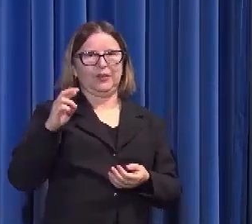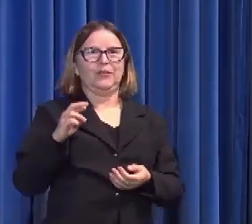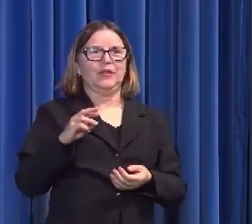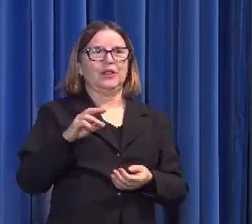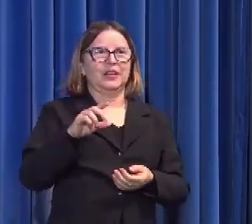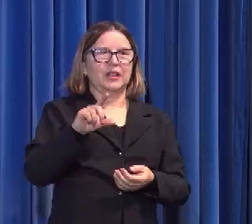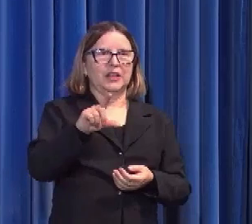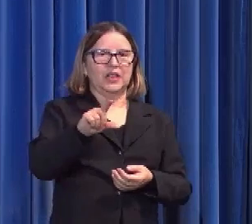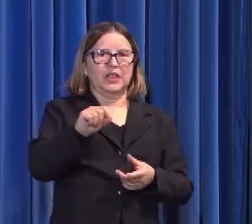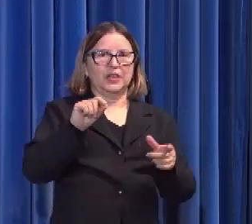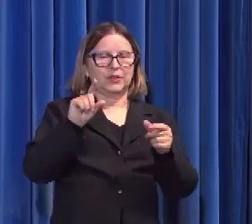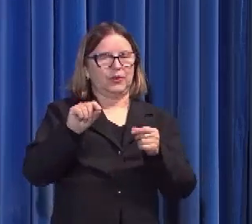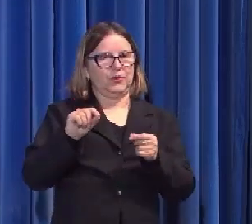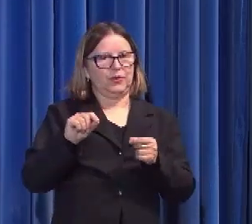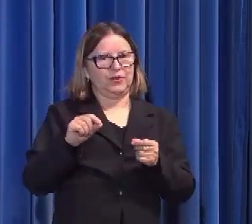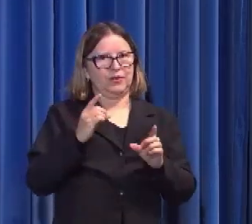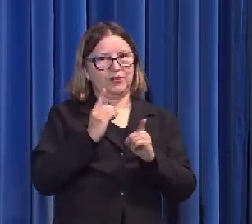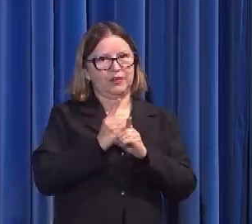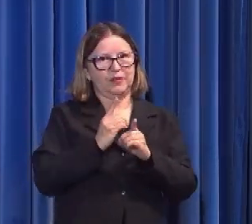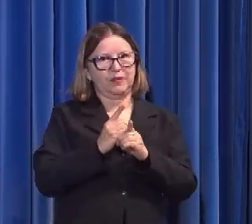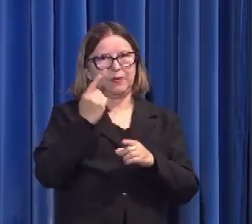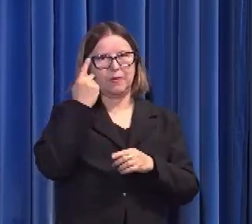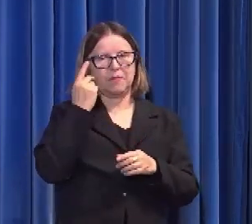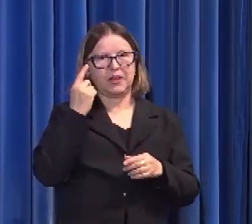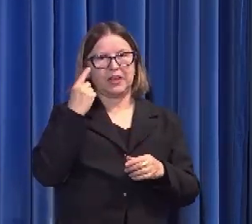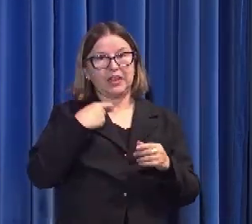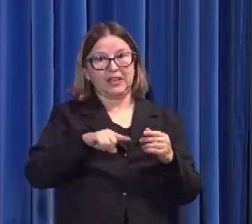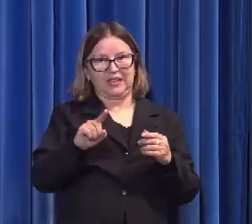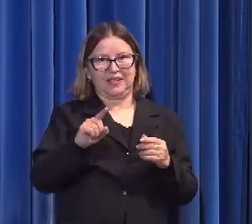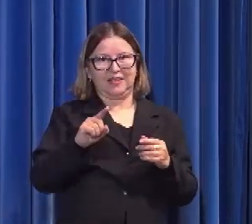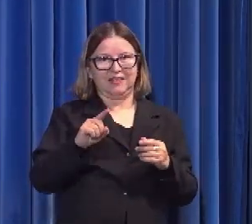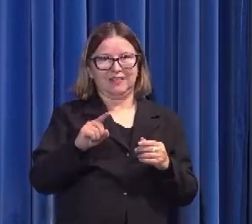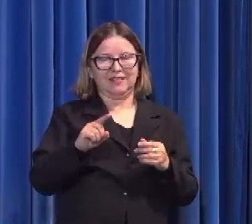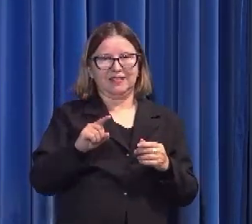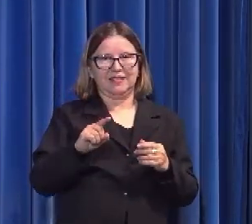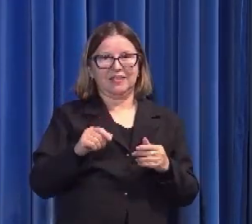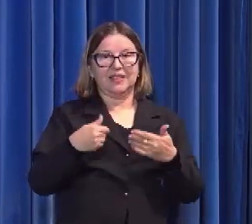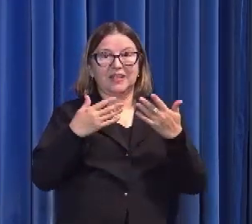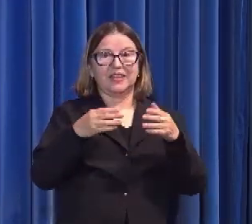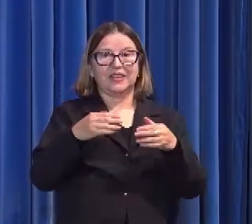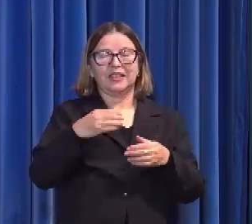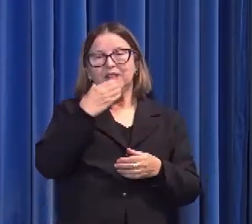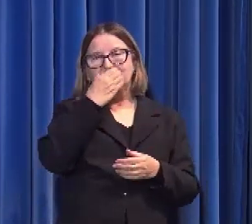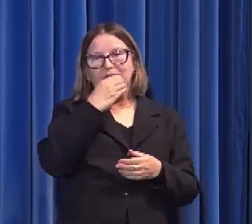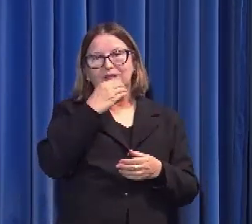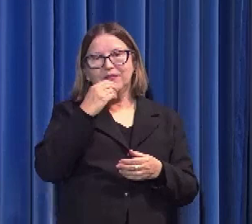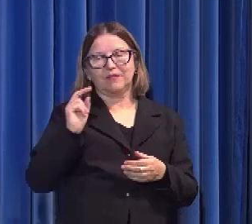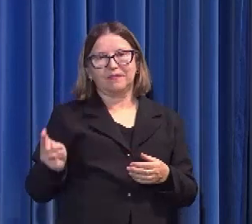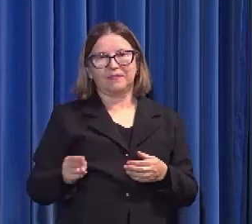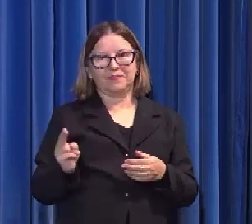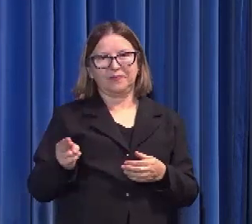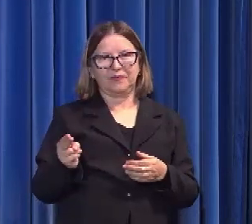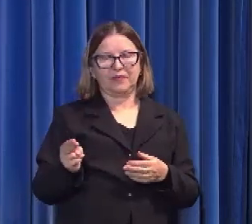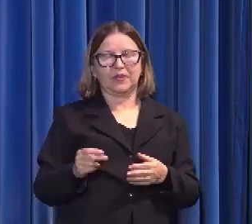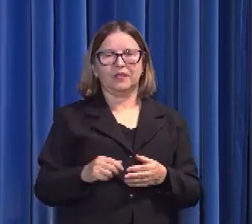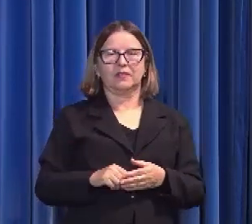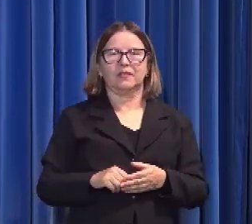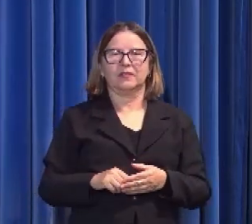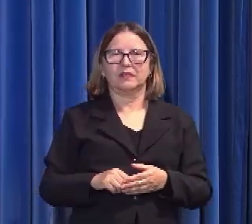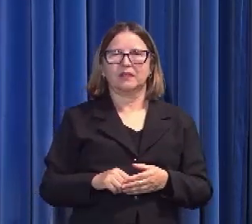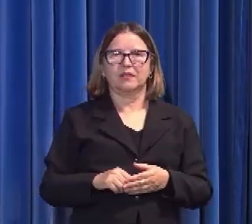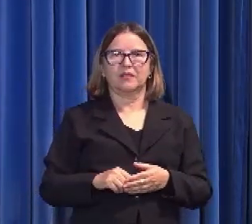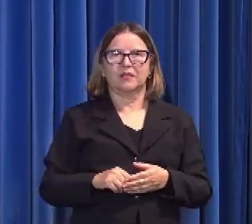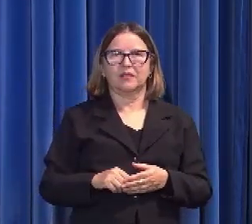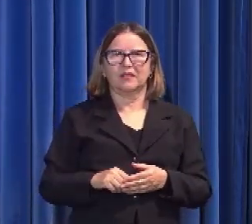discípulos para irem e produzirem frutos duradouros eles não estavam interessados em meras